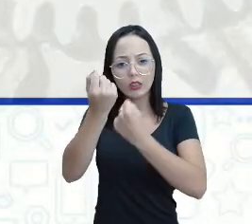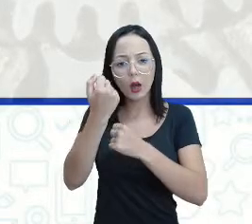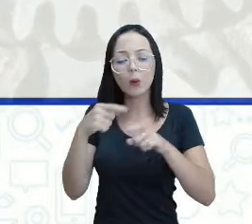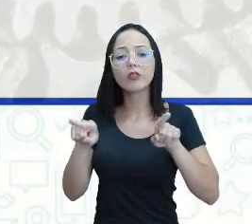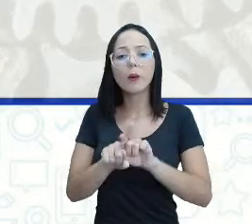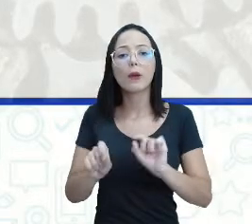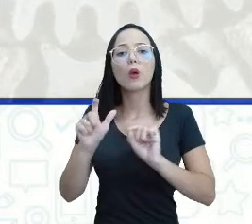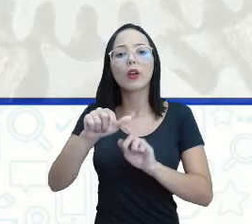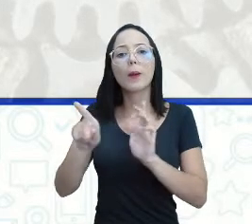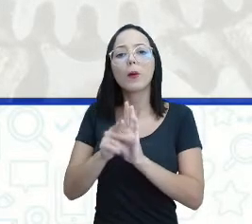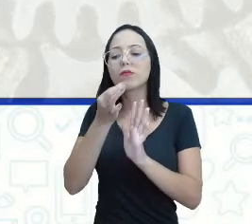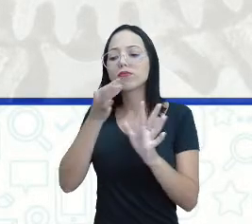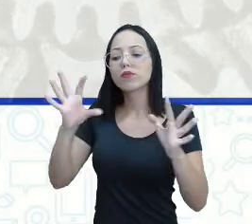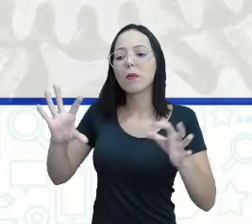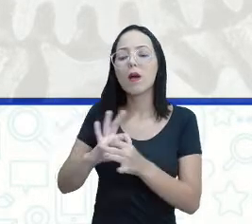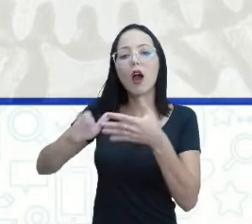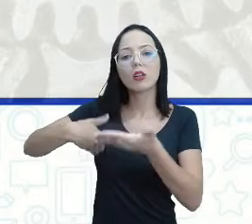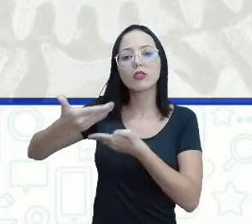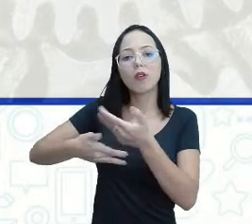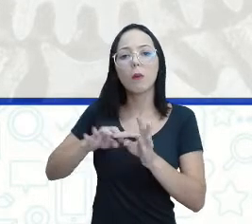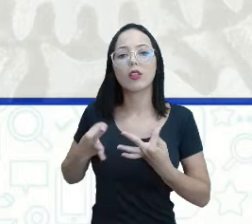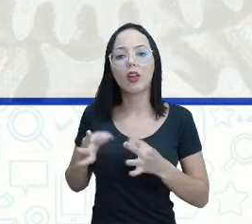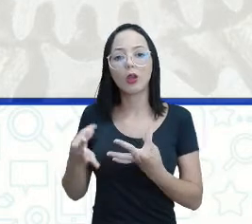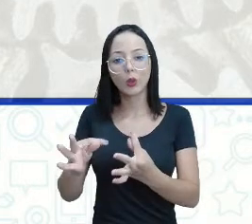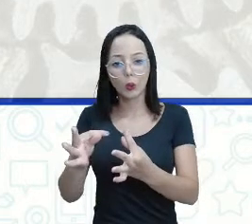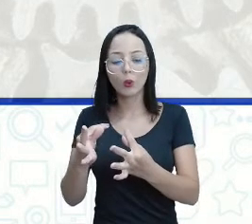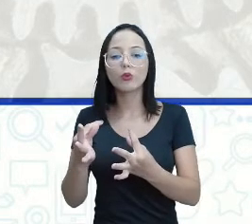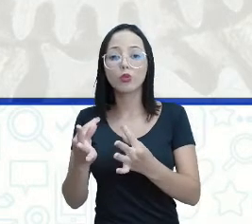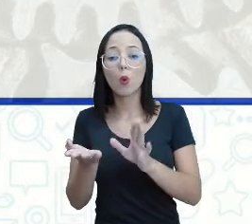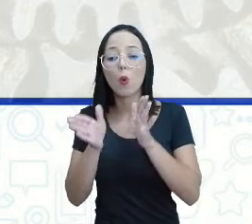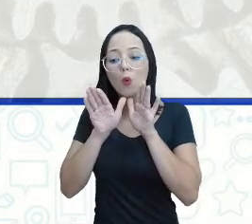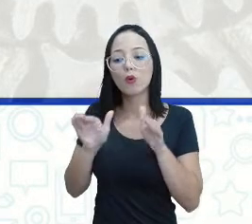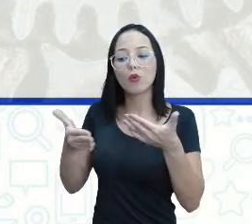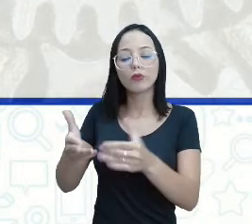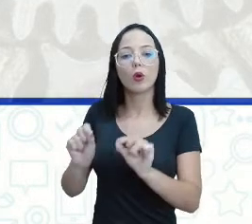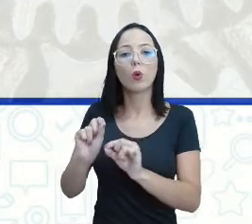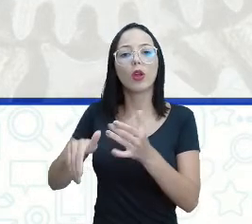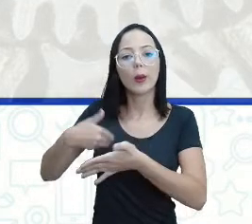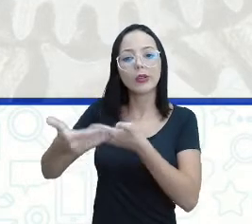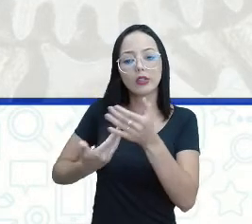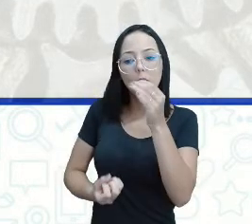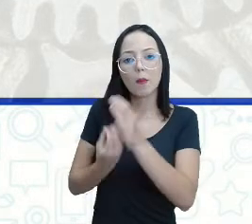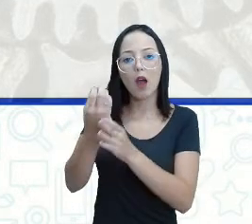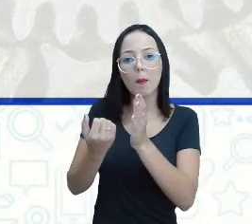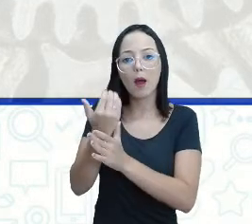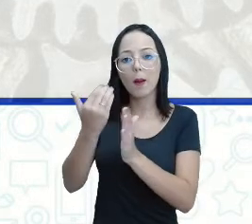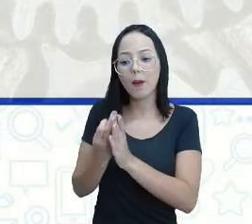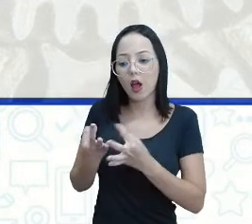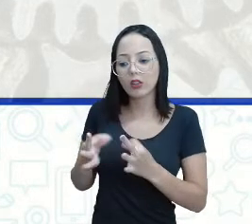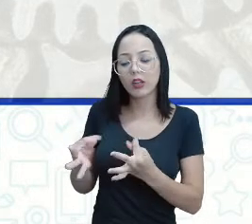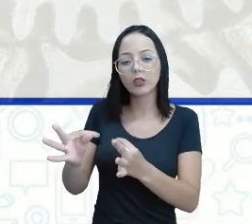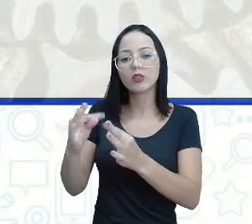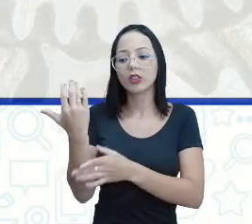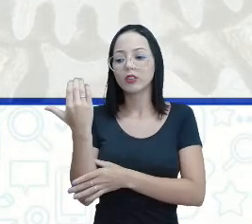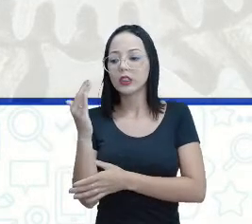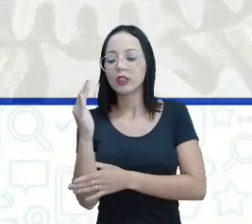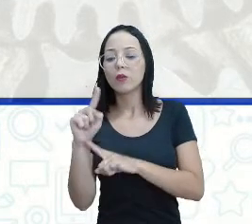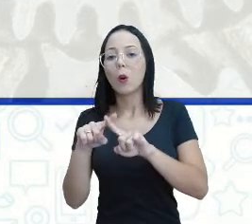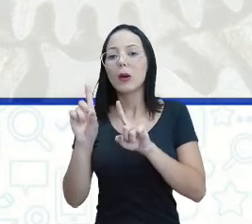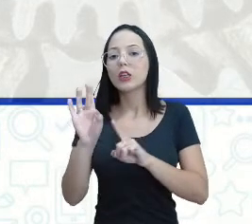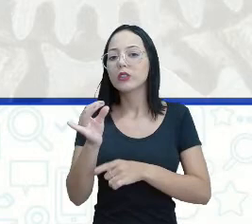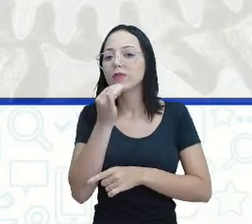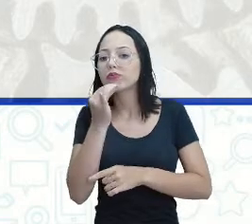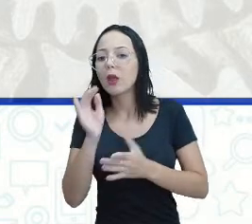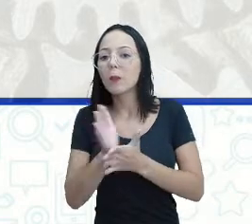vez que passou a associar o desenvolvimento tecnológico voltado ao processo produtivo do avanço científico, deixando de se limitar